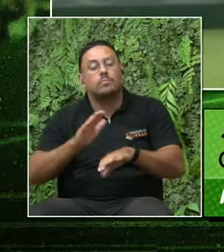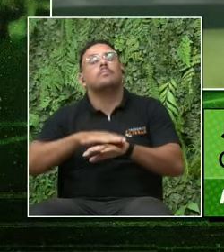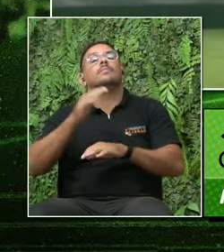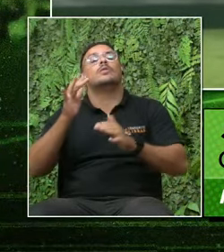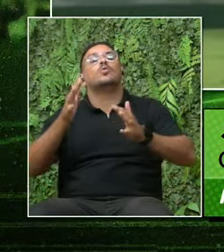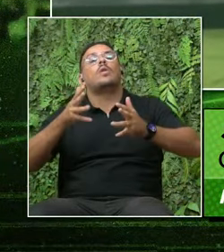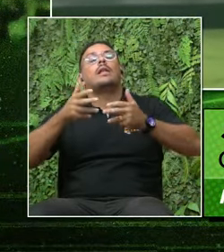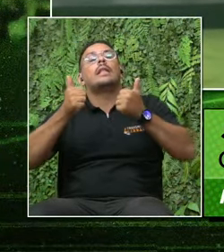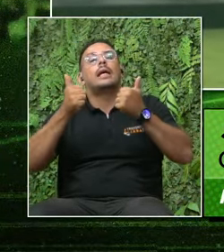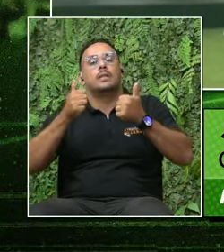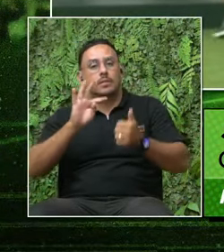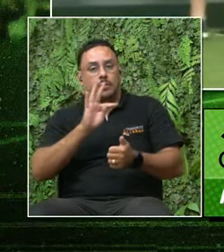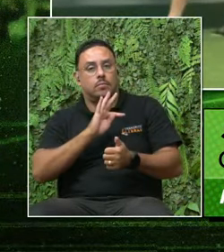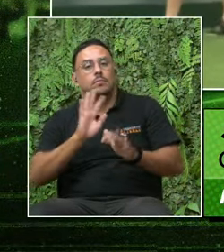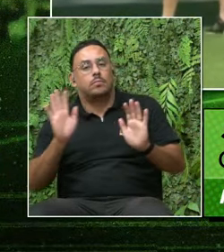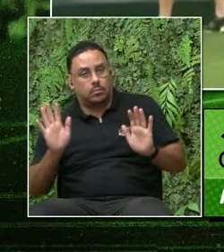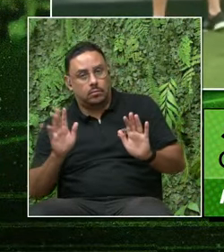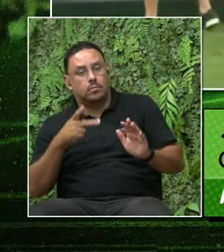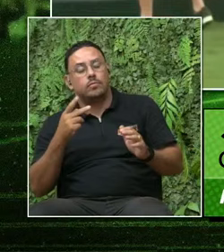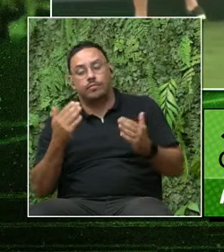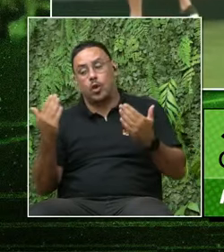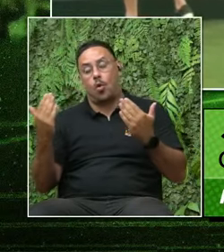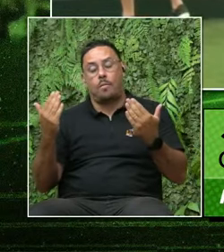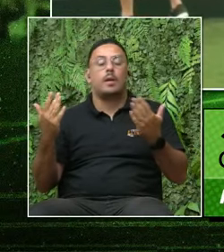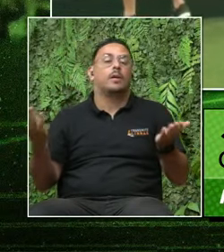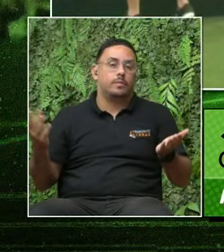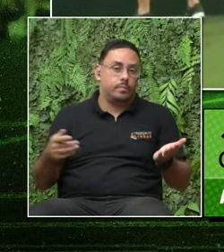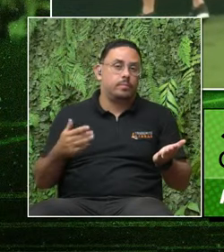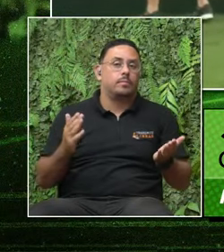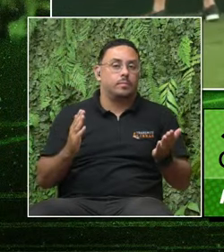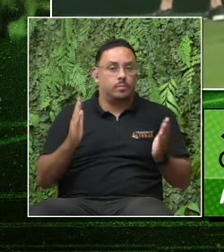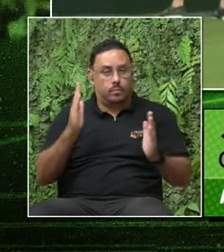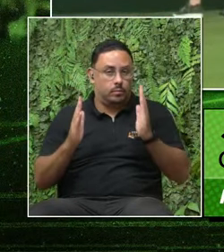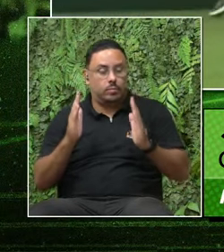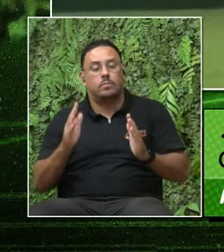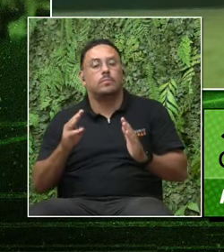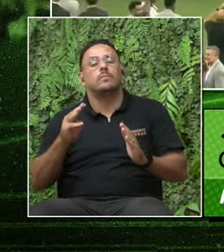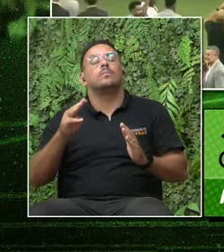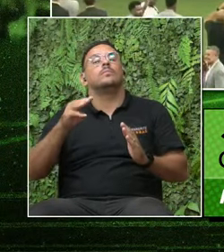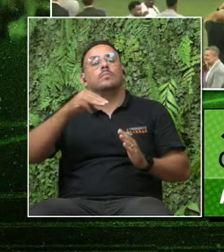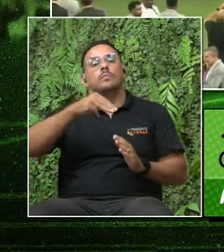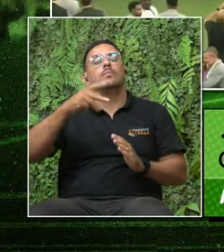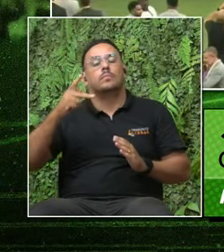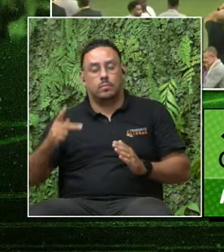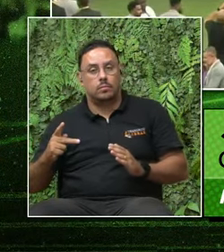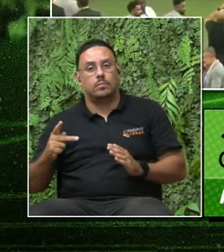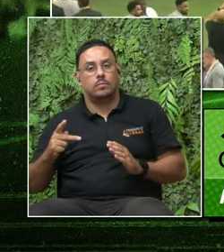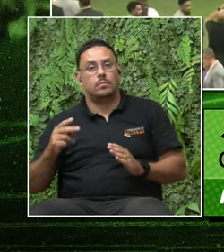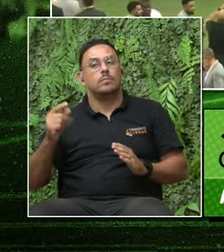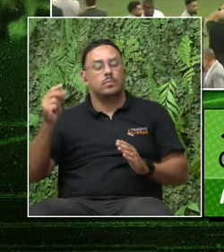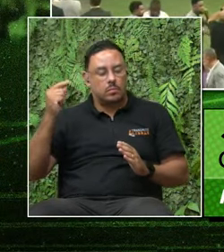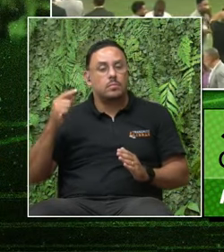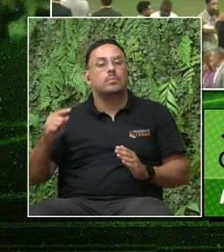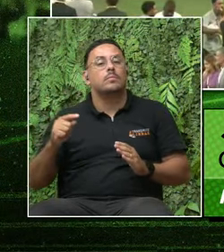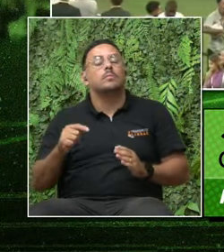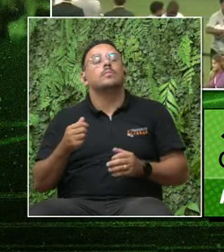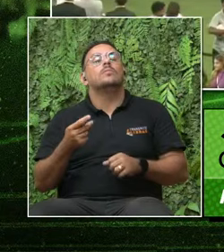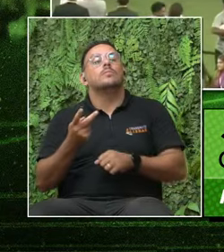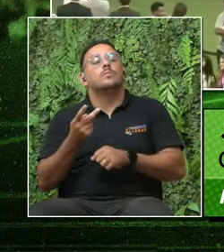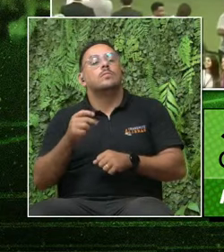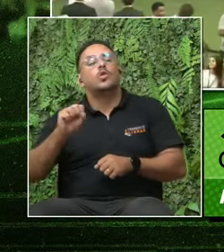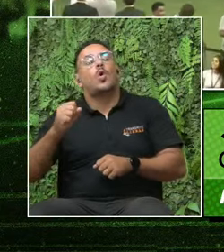qualidade técnica ele é o eu não vou comparar porque o momento do escarpa é diferente o Mateus Pereira tá voando e já faz tempo o Scarpa tá